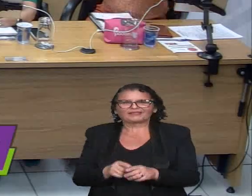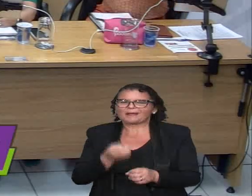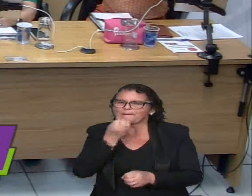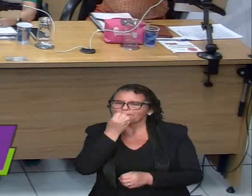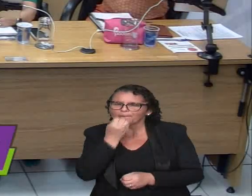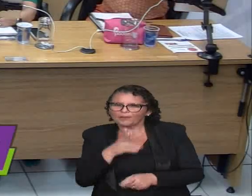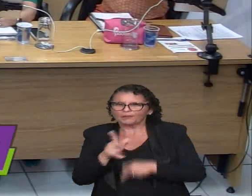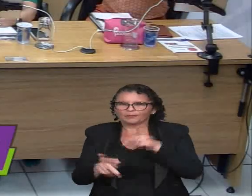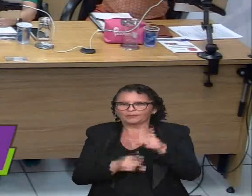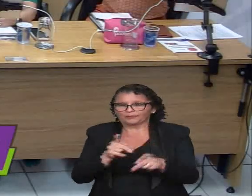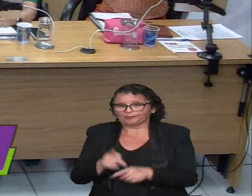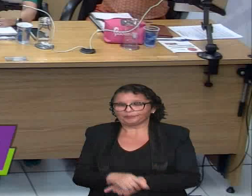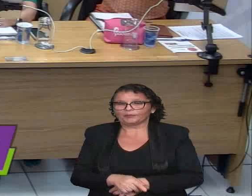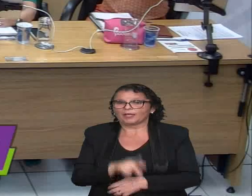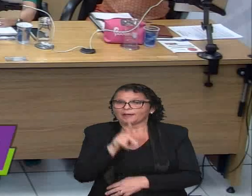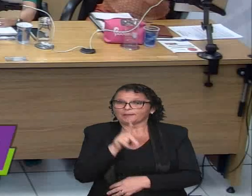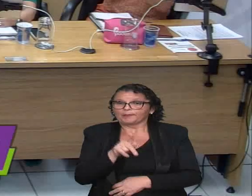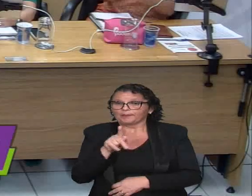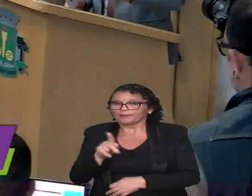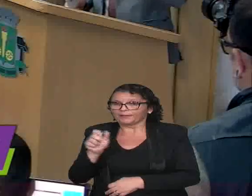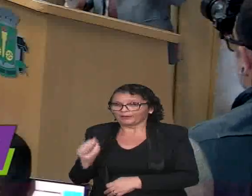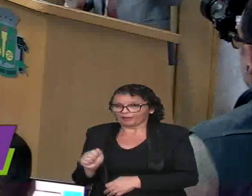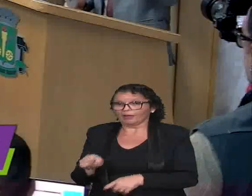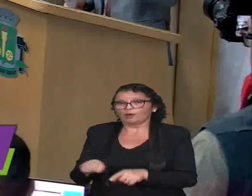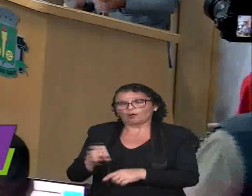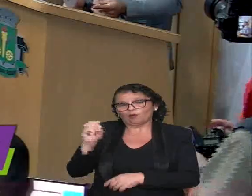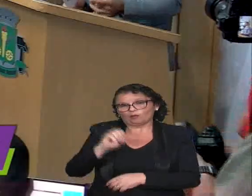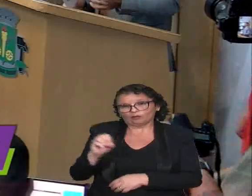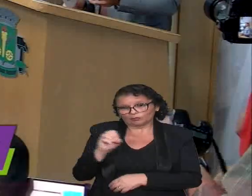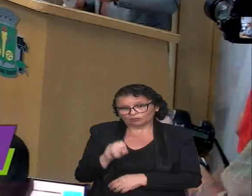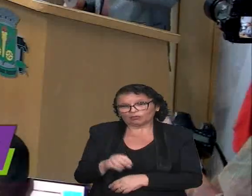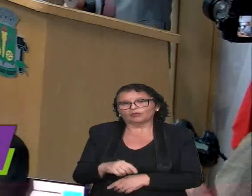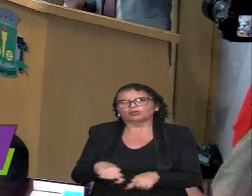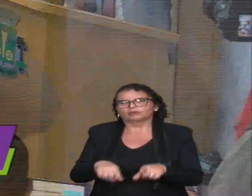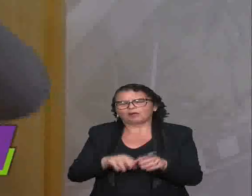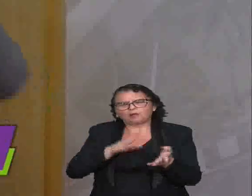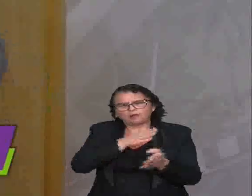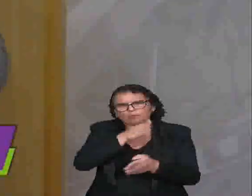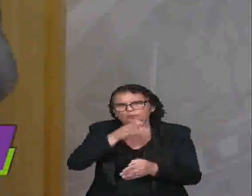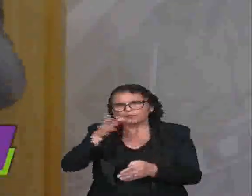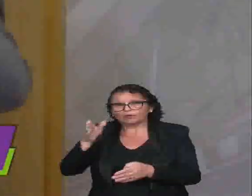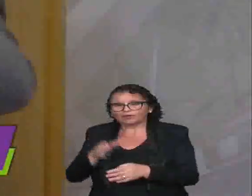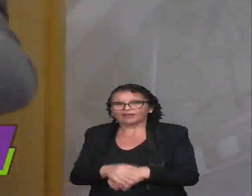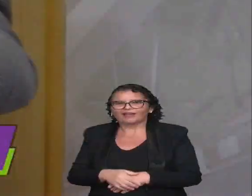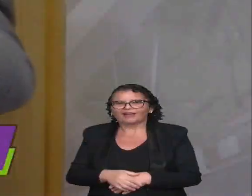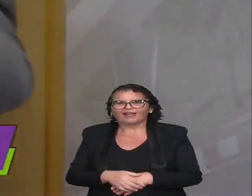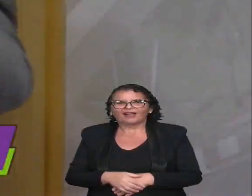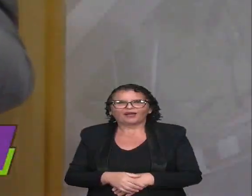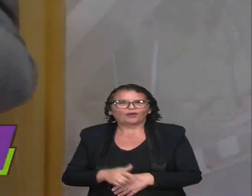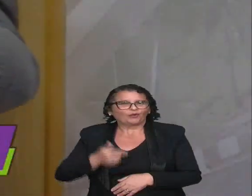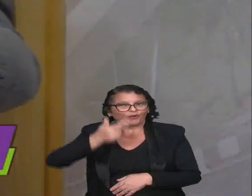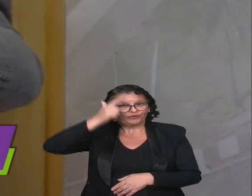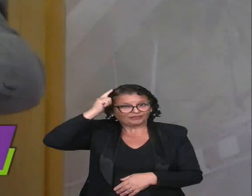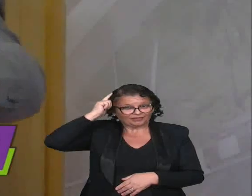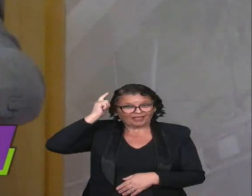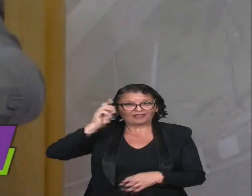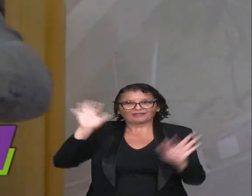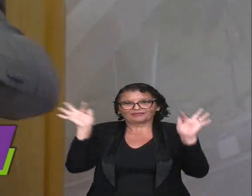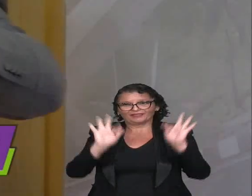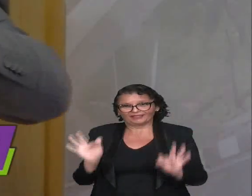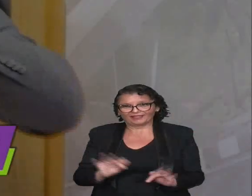população tem PPA do Novo Osasco tem o PPA do munó Júnior o Adalto tá contente com a reunião da manhã